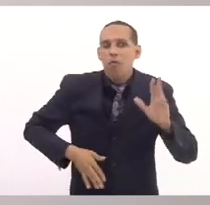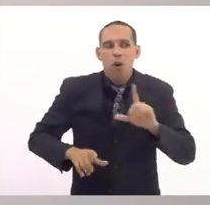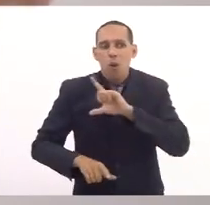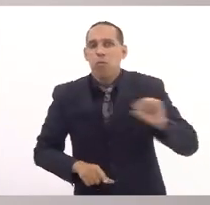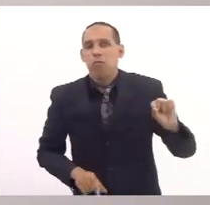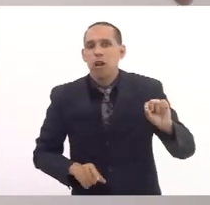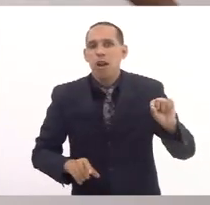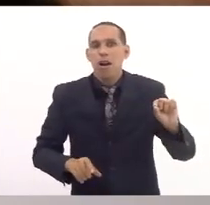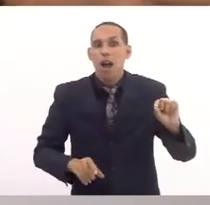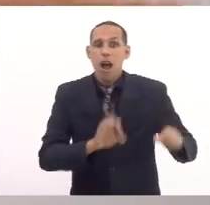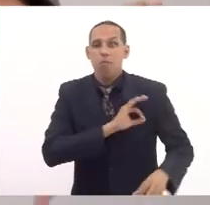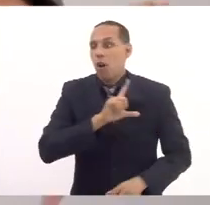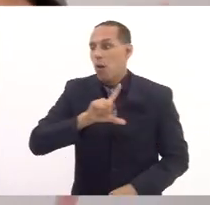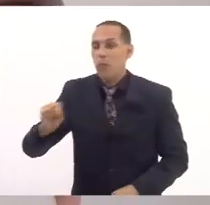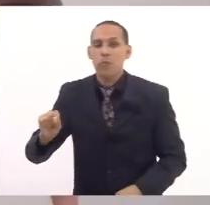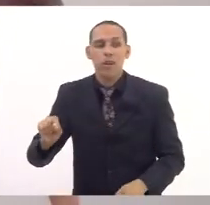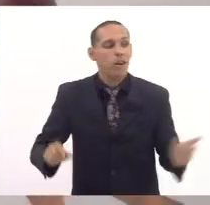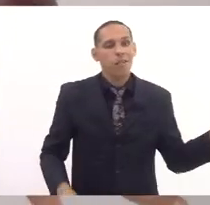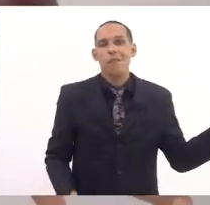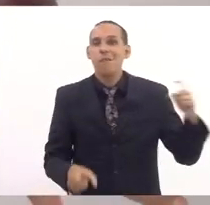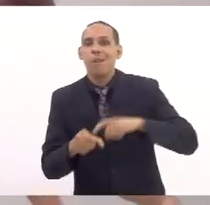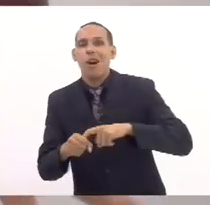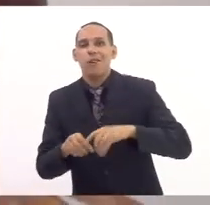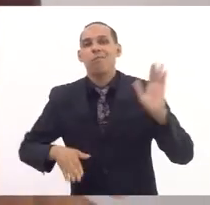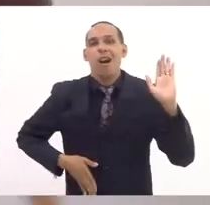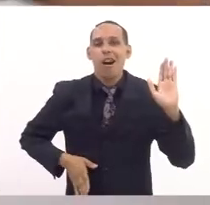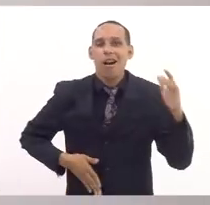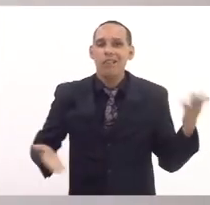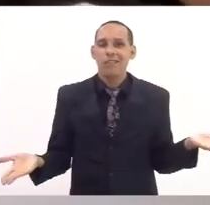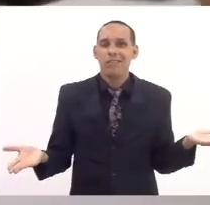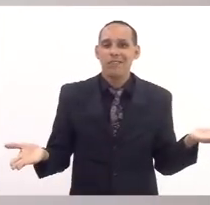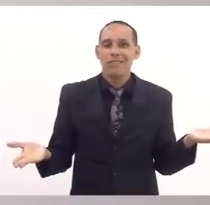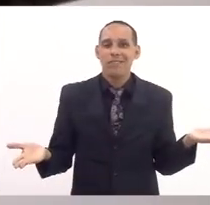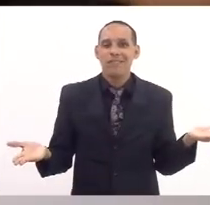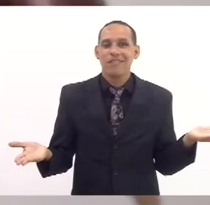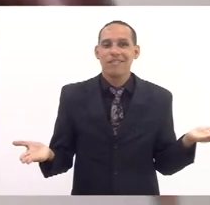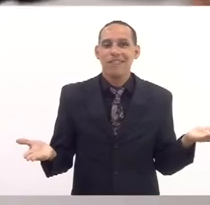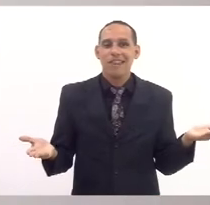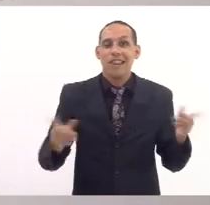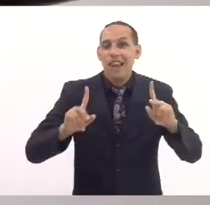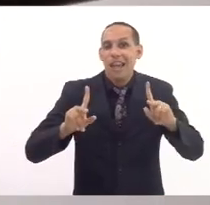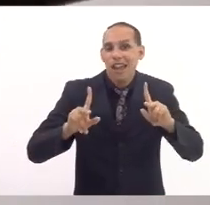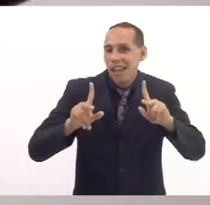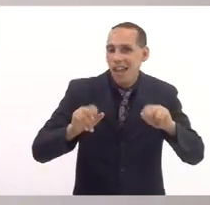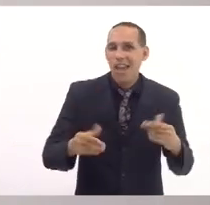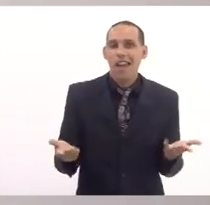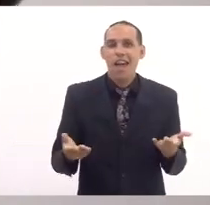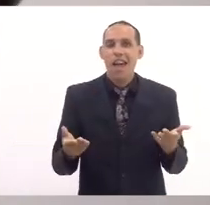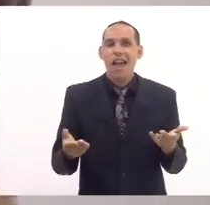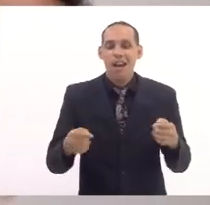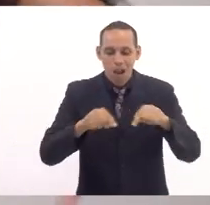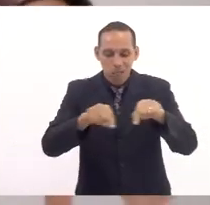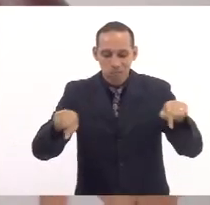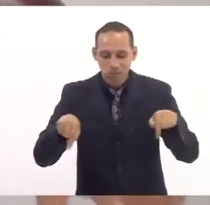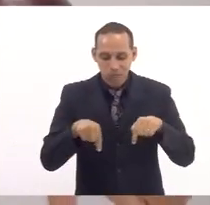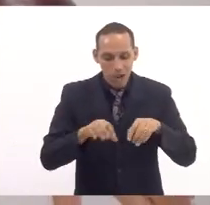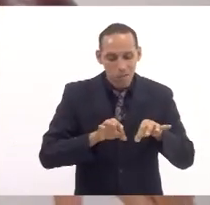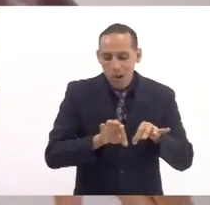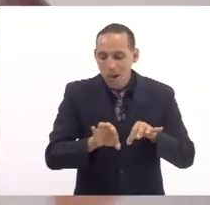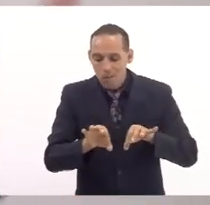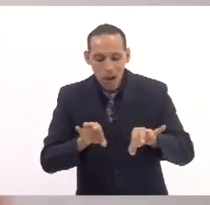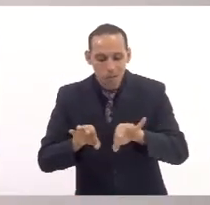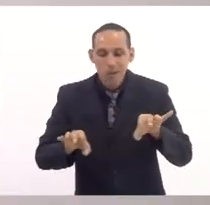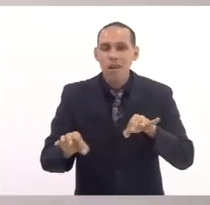Aí a polícia vai embora, o vagabundo o quê? Volta. Aquela mesinha, o tabuleiro com o branco, com o preto, com a pedrinha, que saiu, vai voltar daqui a meia